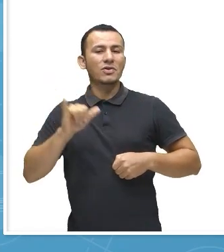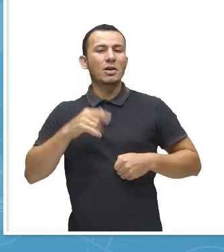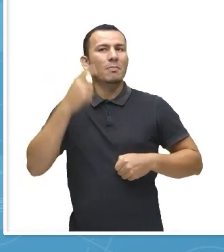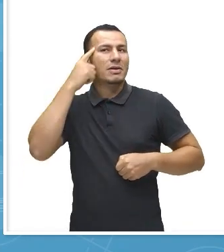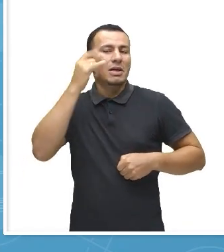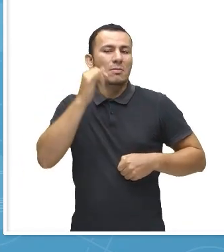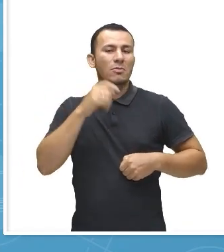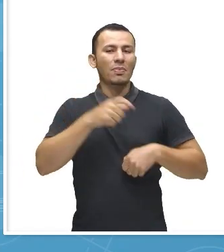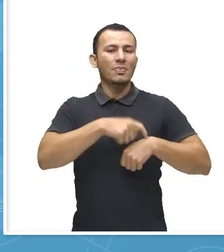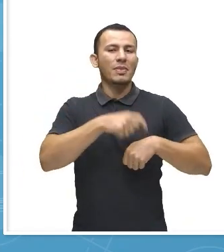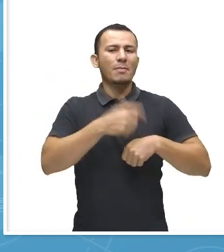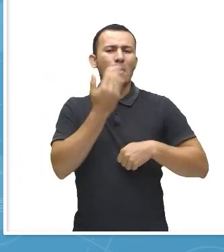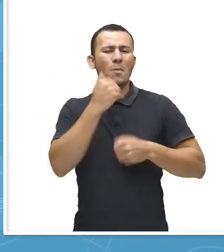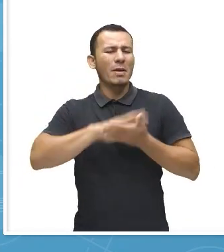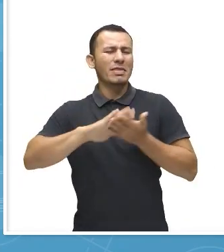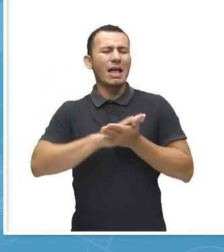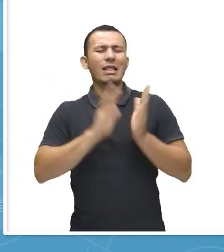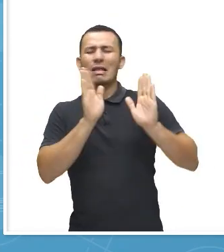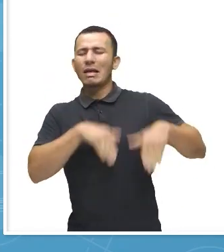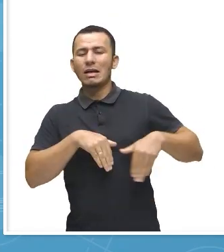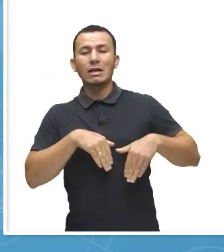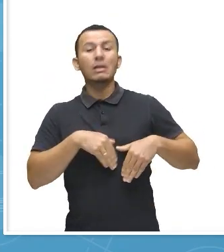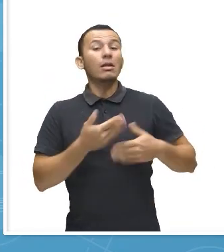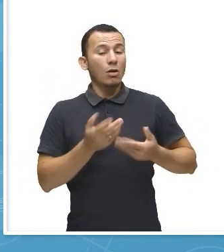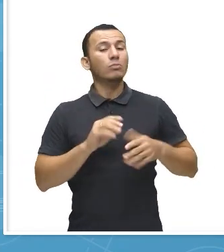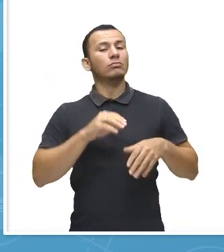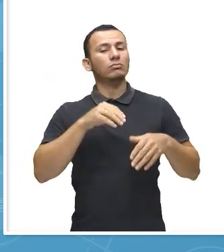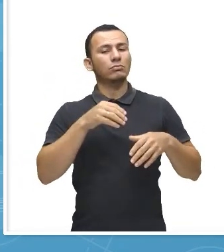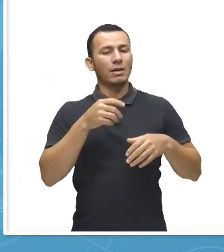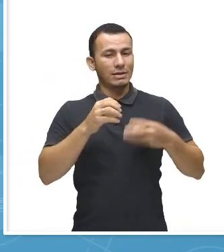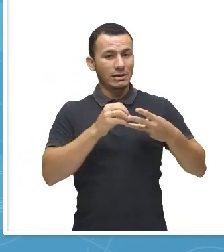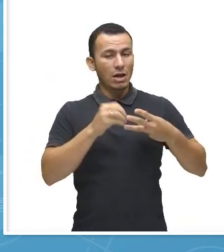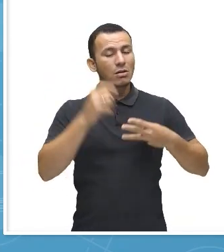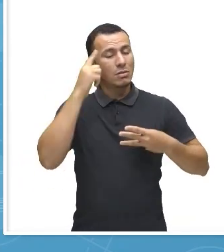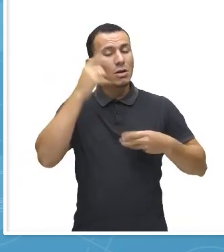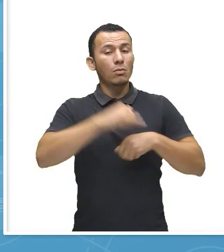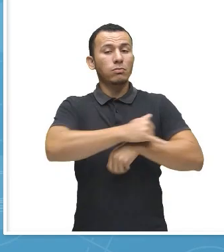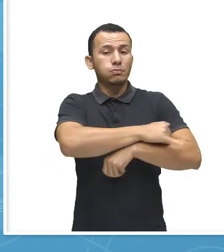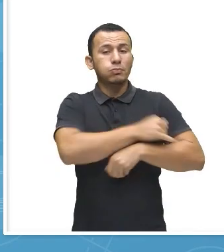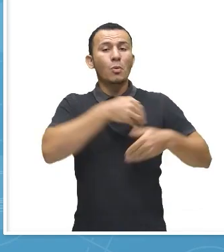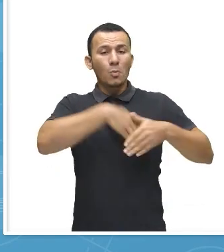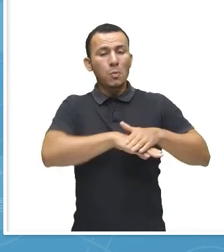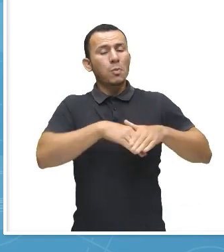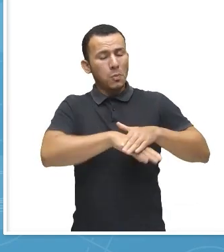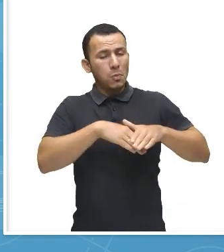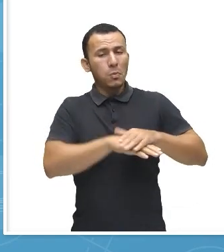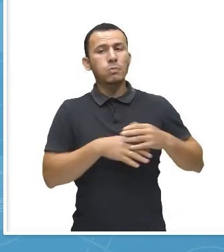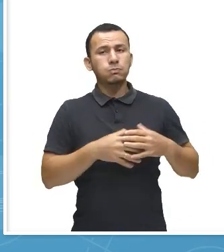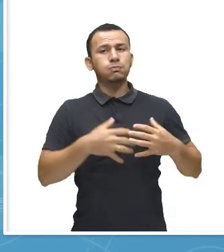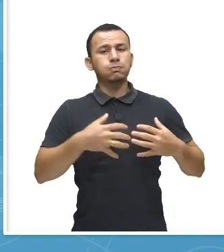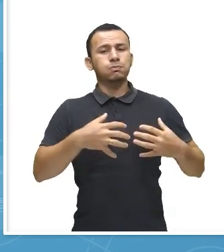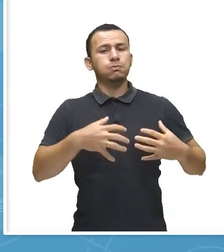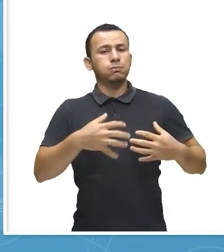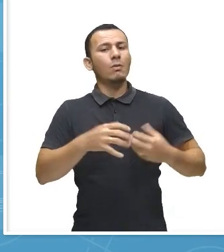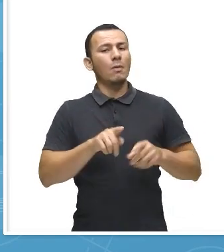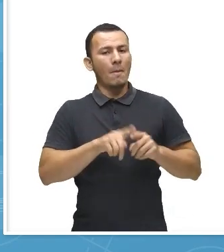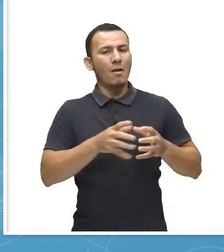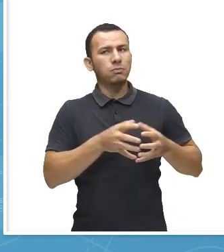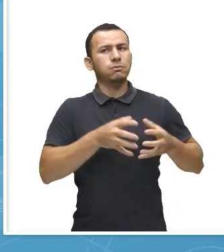sem se alimentar, por exemplo. E aí o nosso corpo ele vai estocando gordura aqui nos